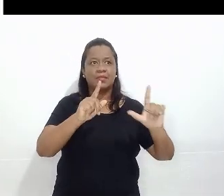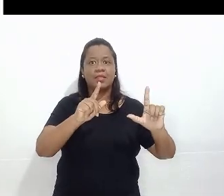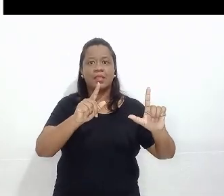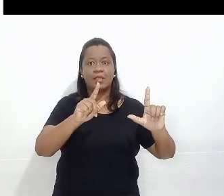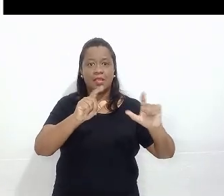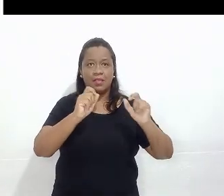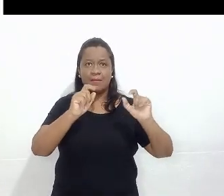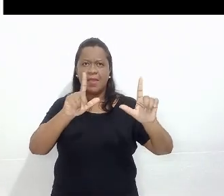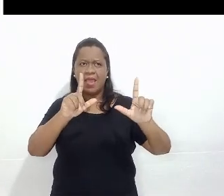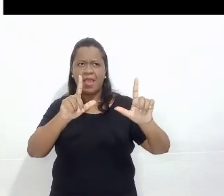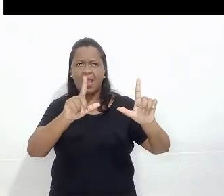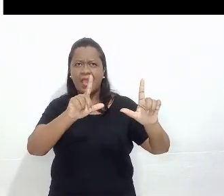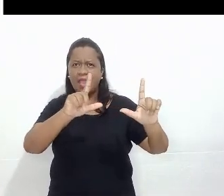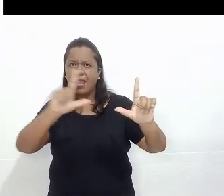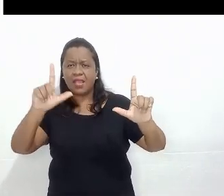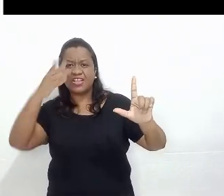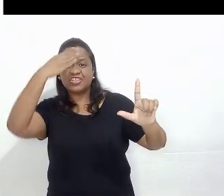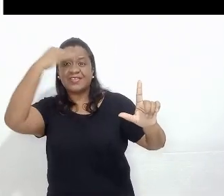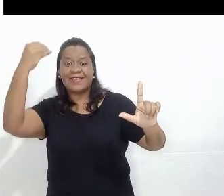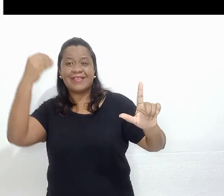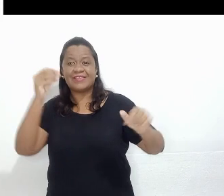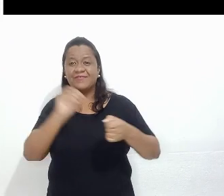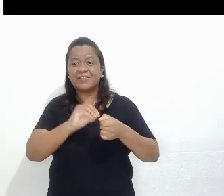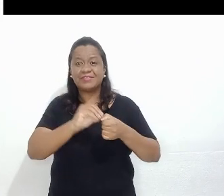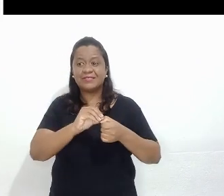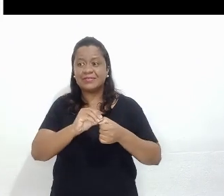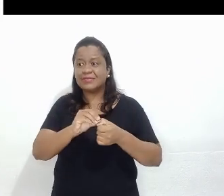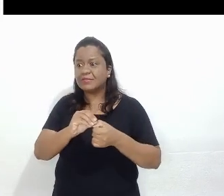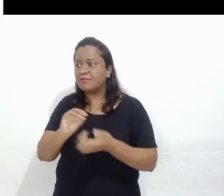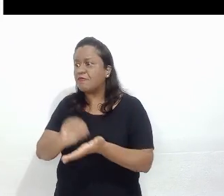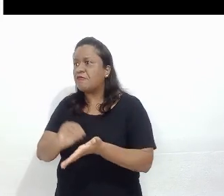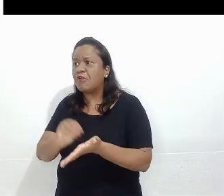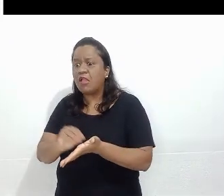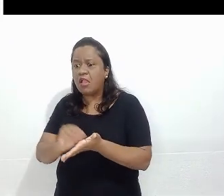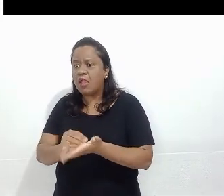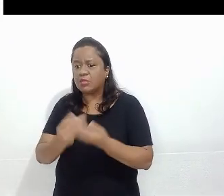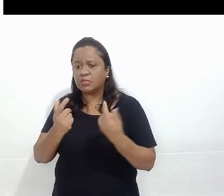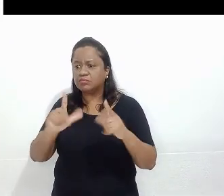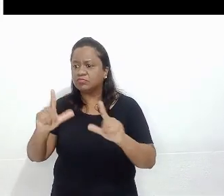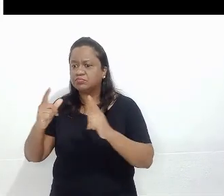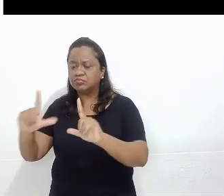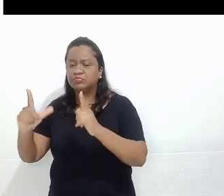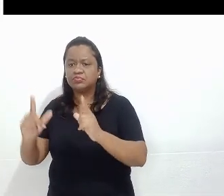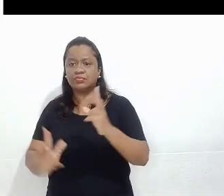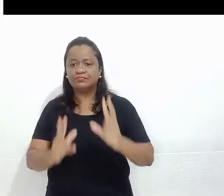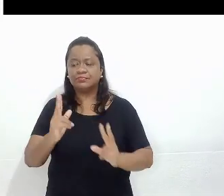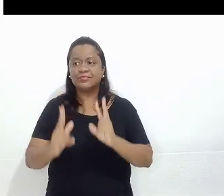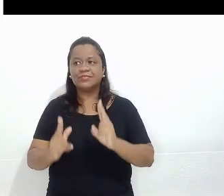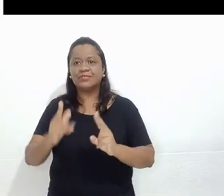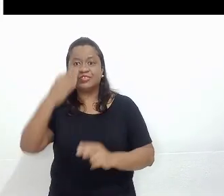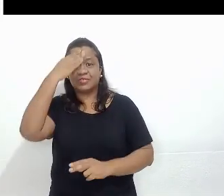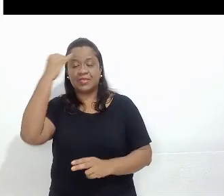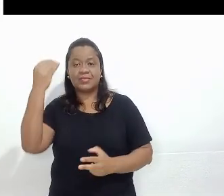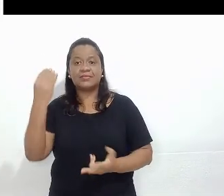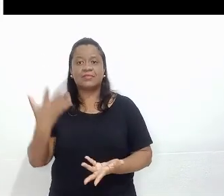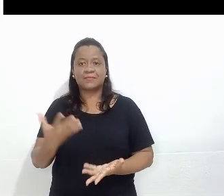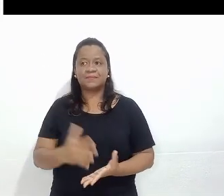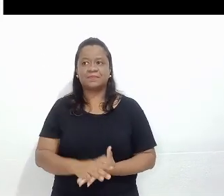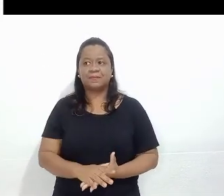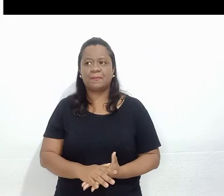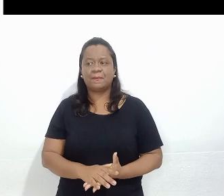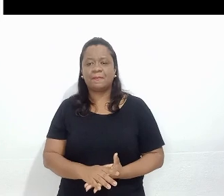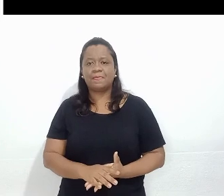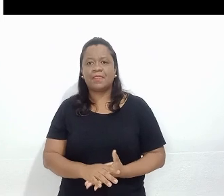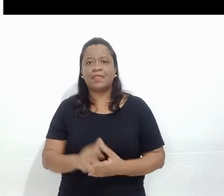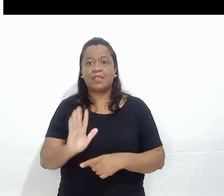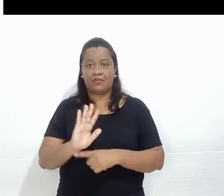são importantes para na hora da edição, fazem falta da edição, tá? Às vezes esquecem, até aquele vídeo que a gente